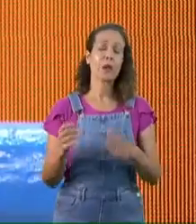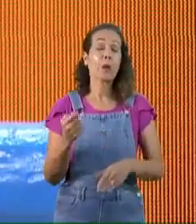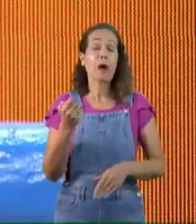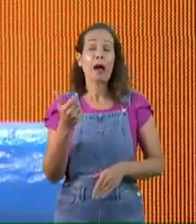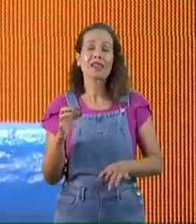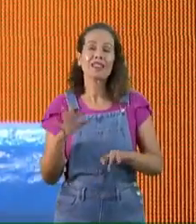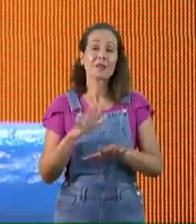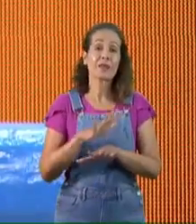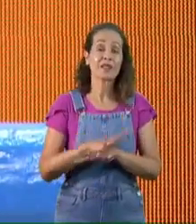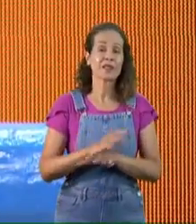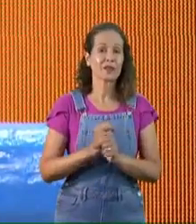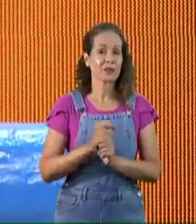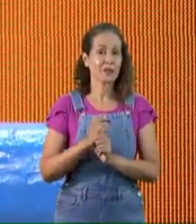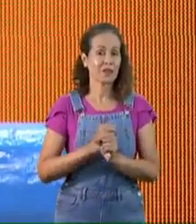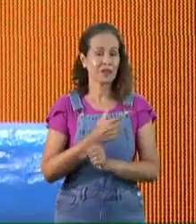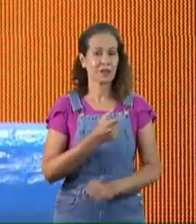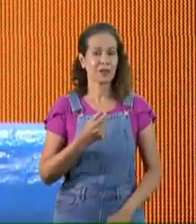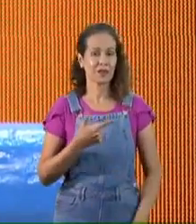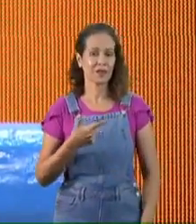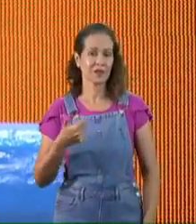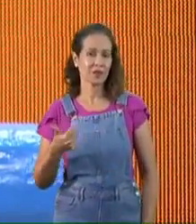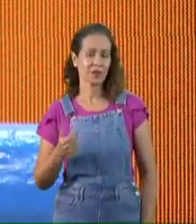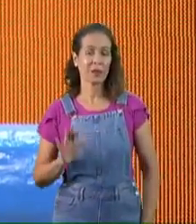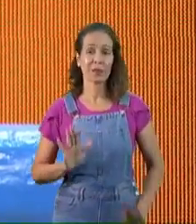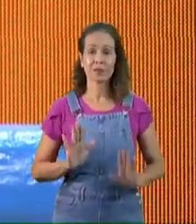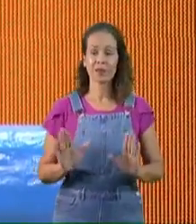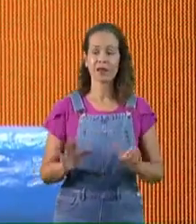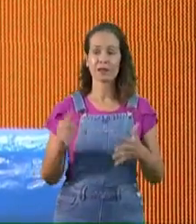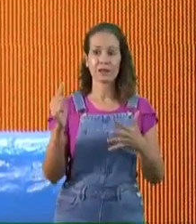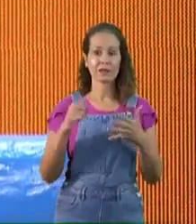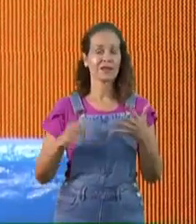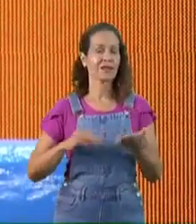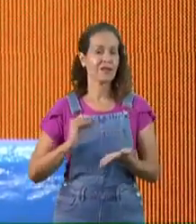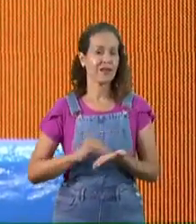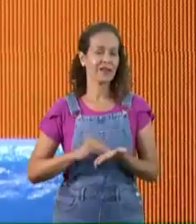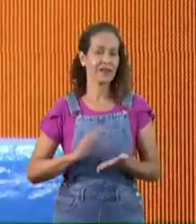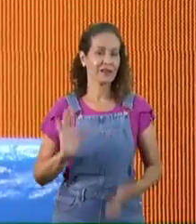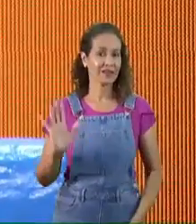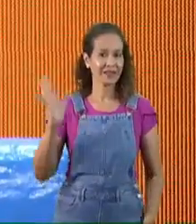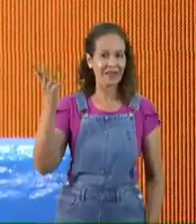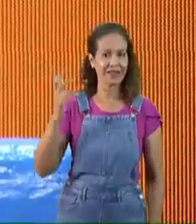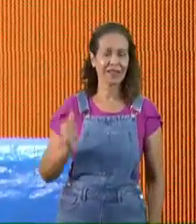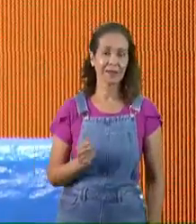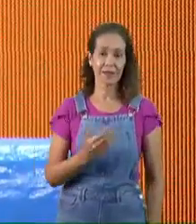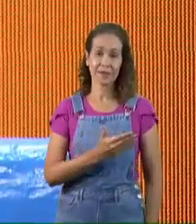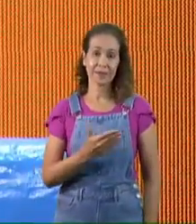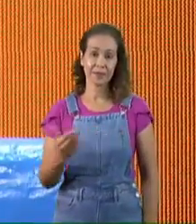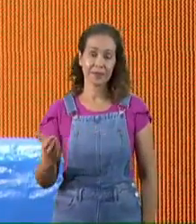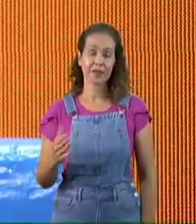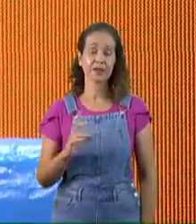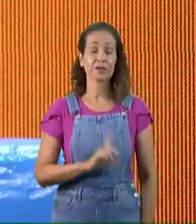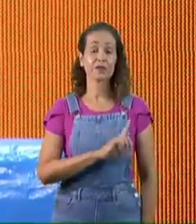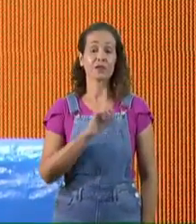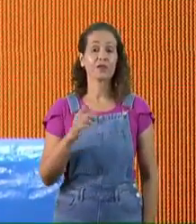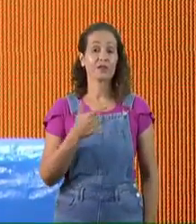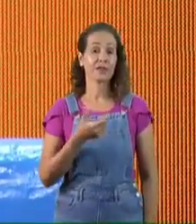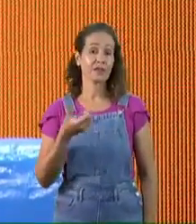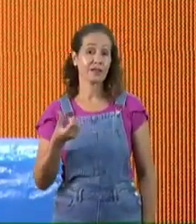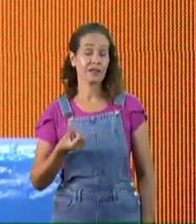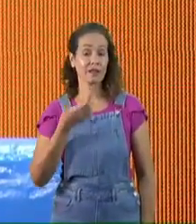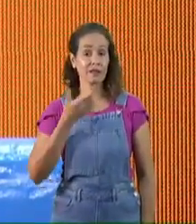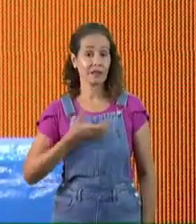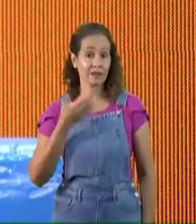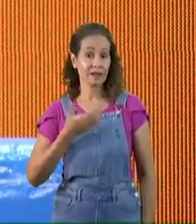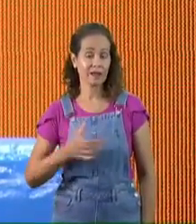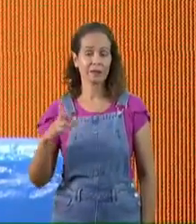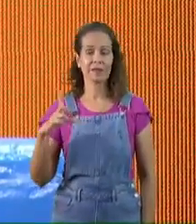encerrar esse ano de 2021, mas ainda está muita coisa para acontecer. Já chamando vocês aí que no dia 26 de dezembro,